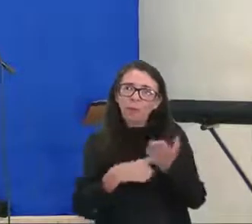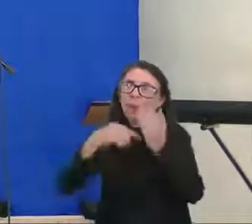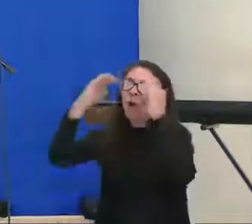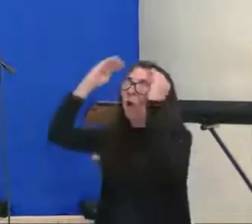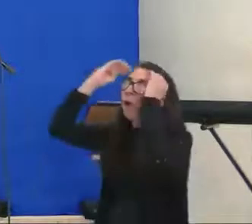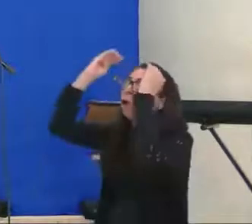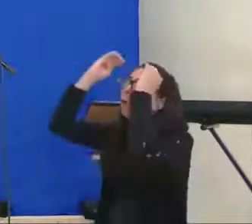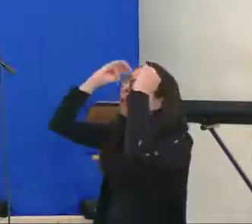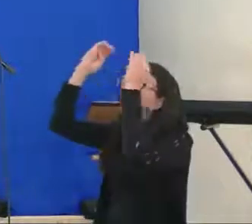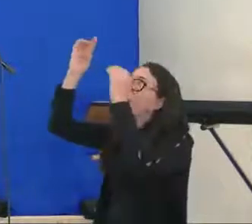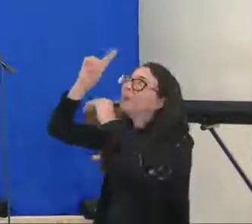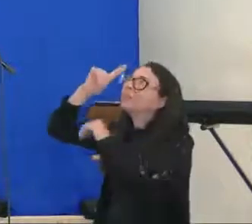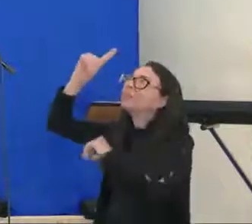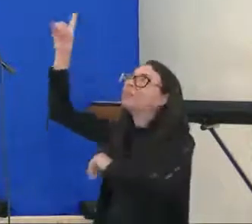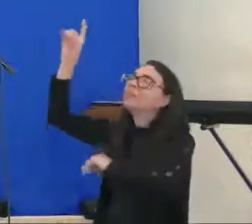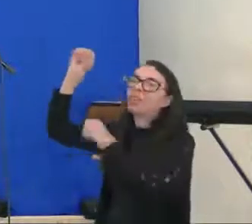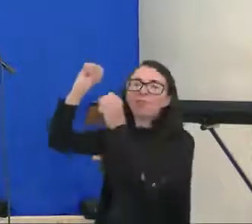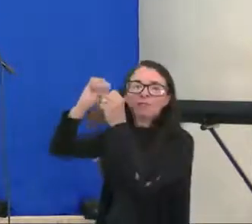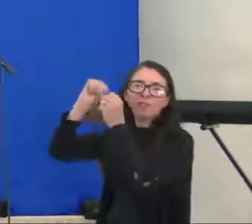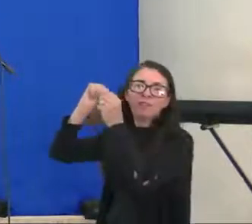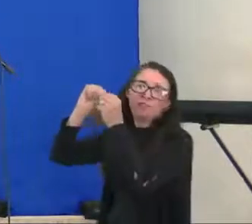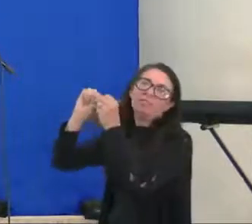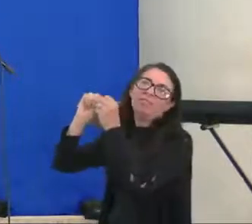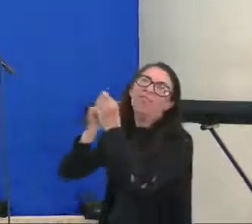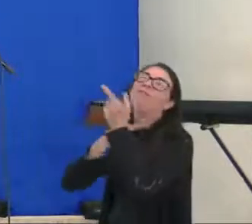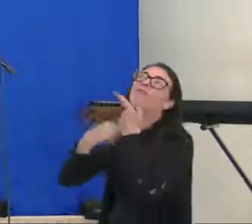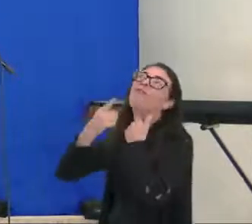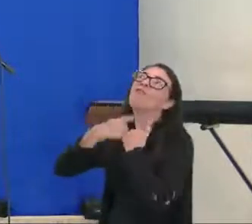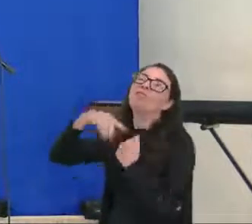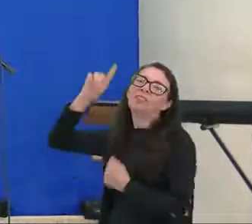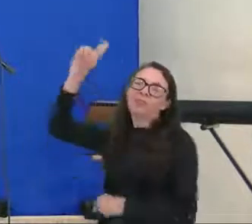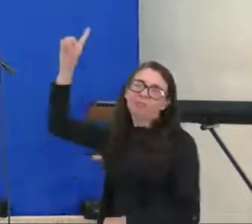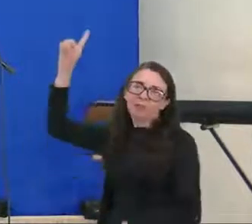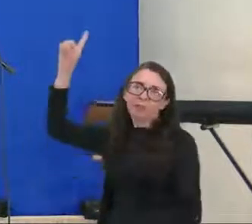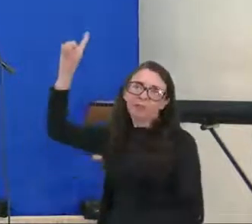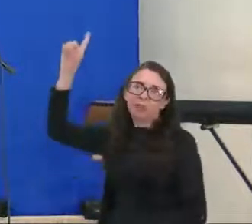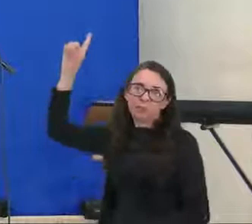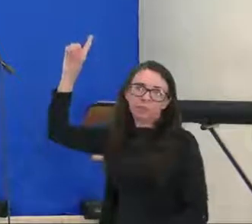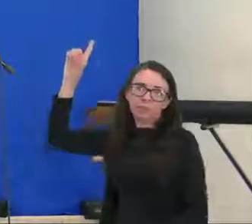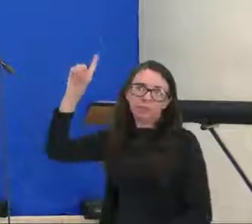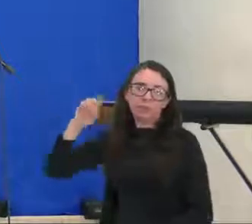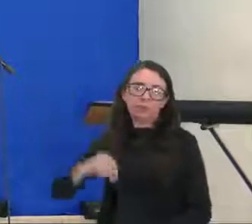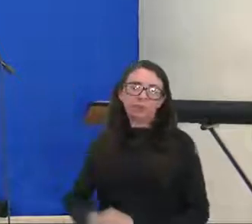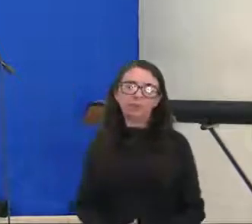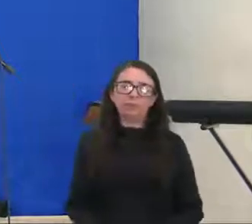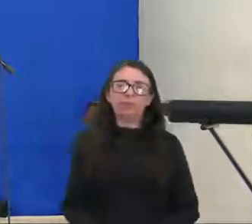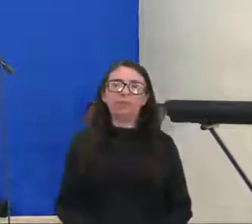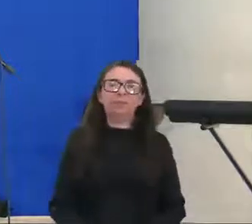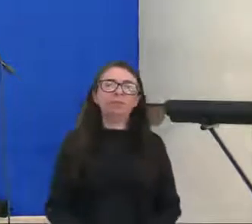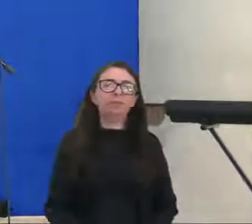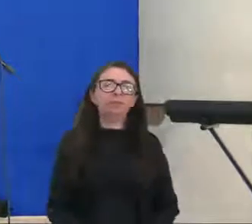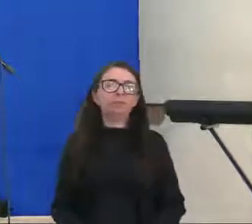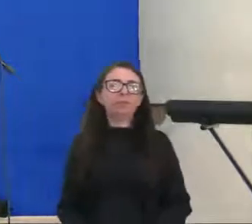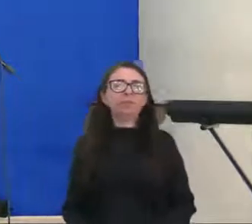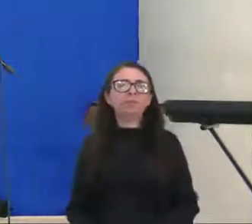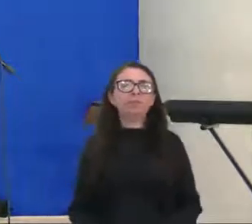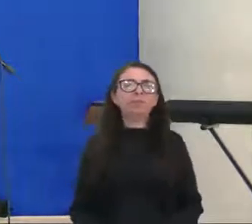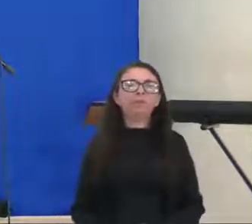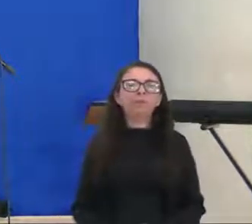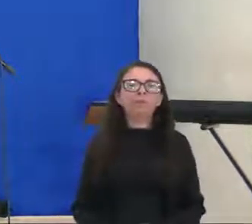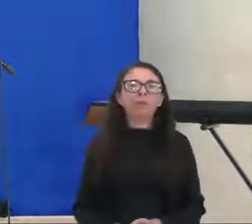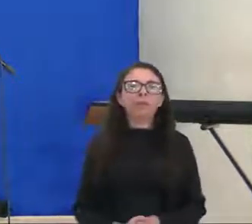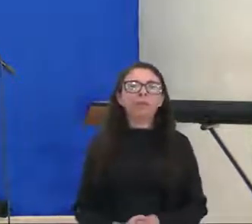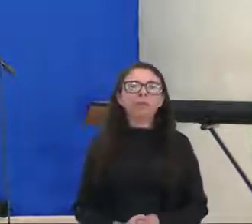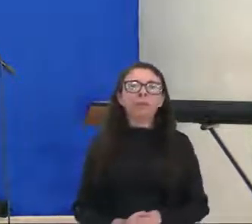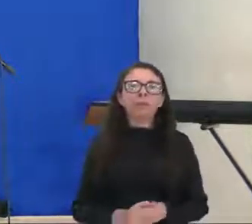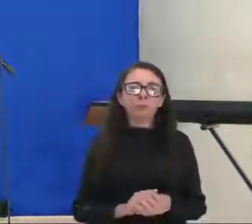Espírito Santo. Então, tem os artífices do tabernáculo, são um bom exemplo para a gente elucidar. Deus deu a Moisés